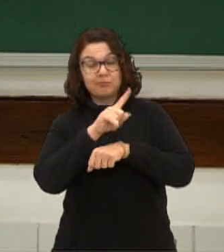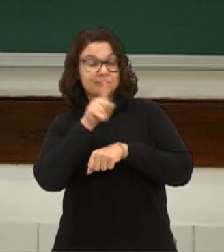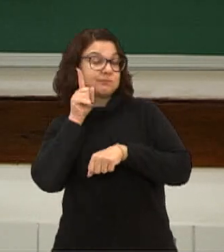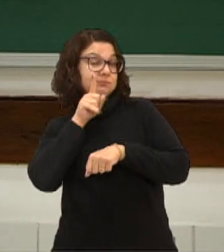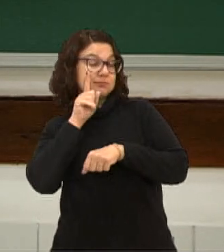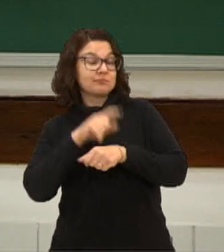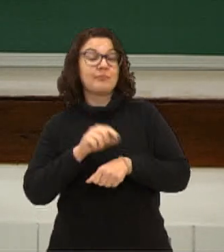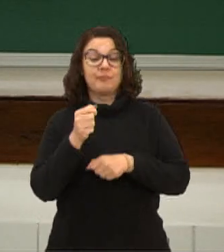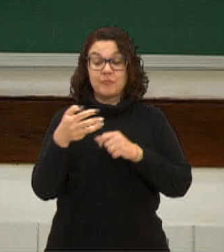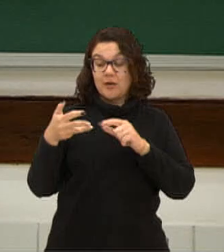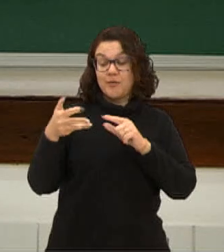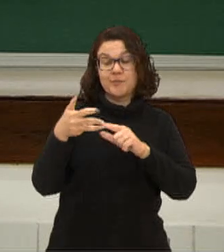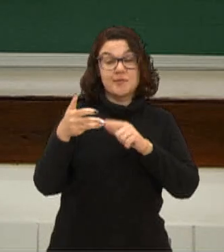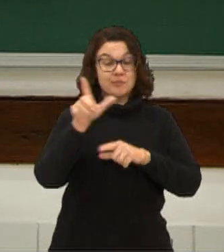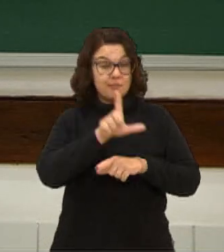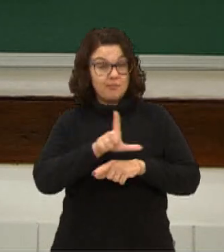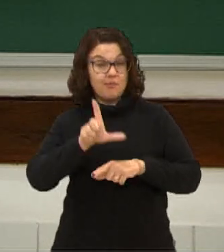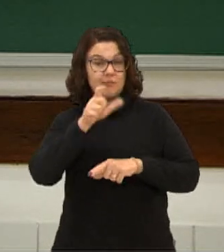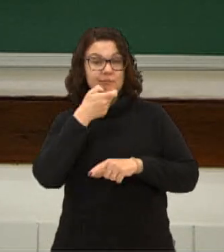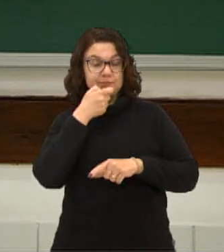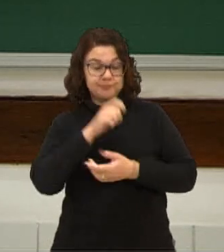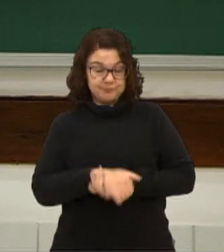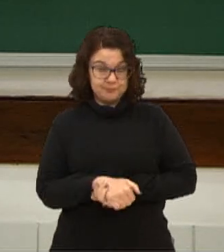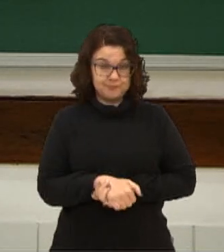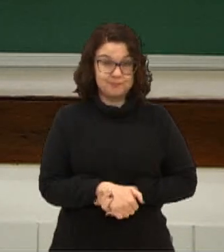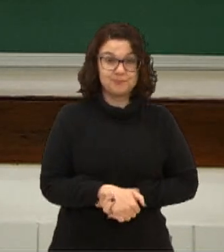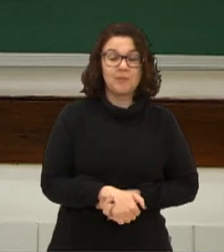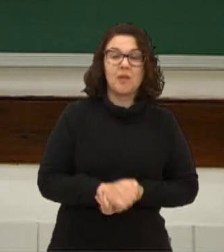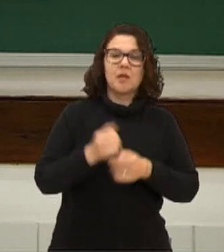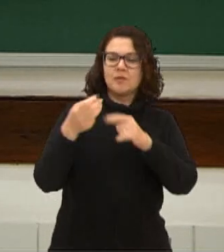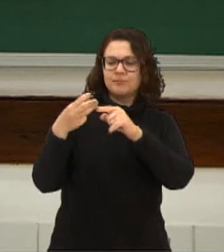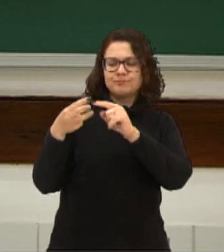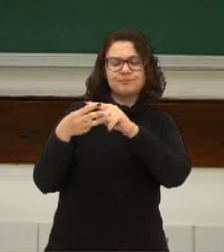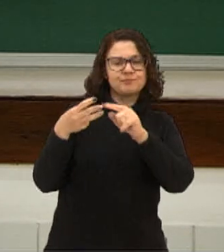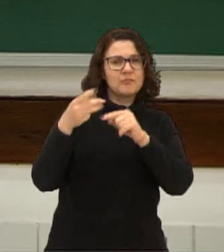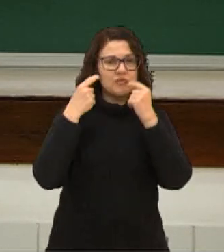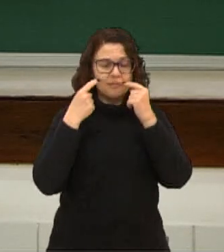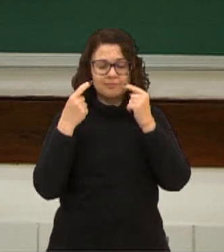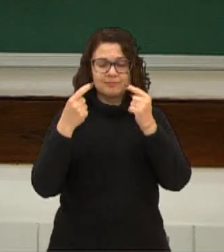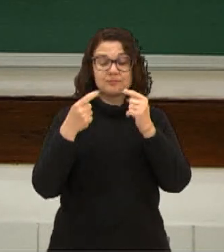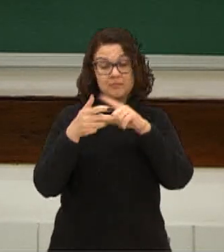e o terceiro de Londres. Então eu trouxe essas imagens apenas para nós